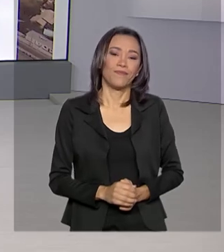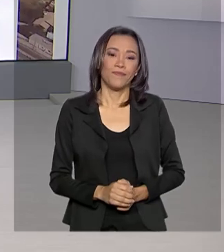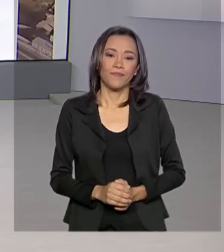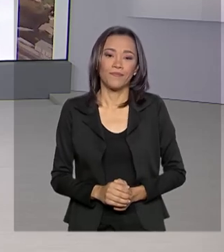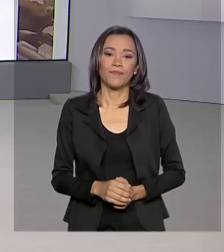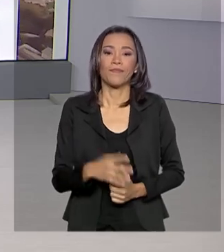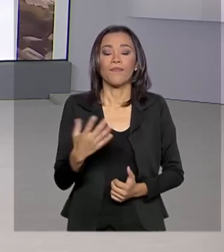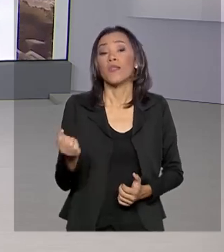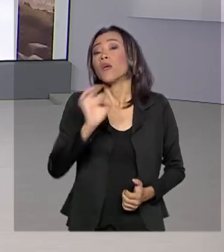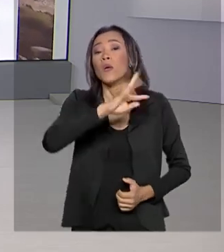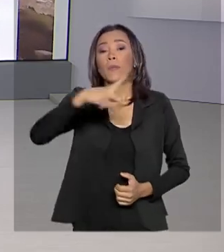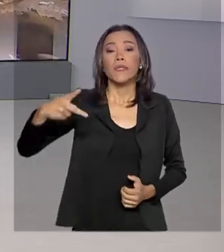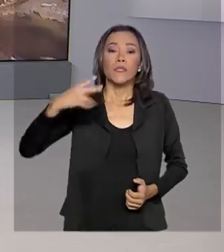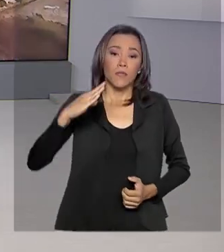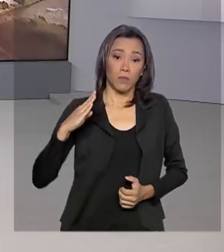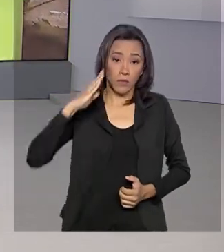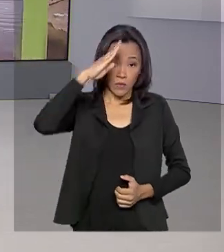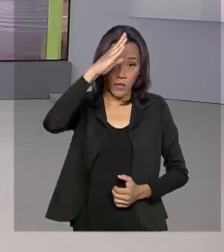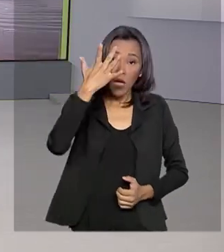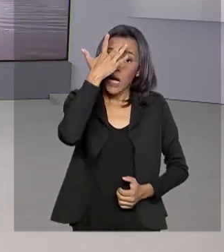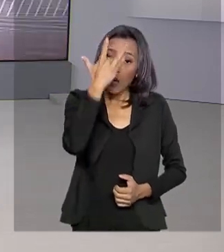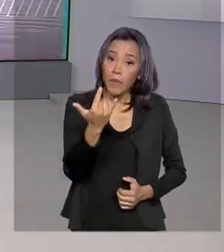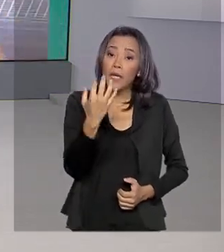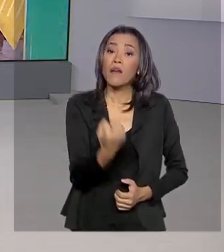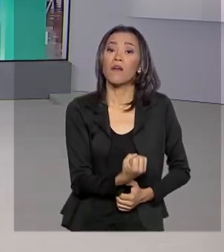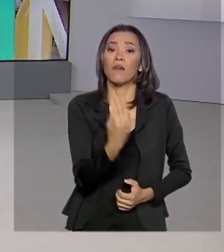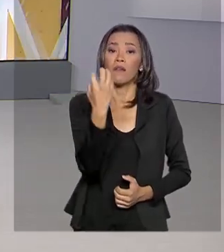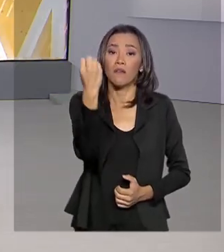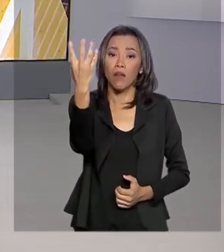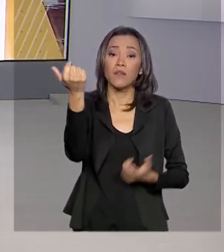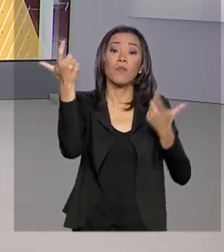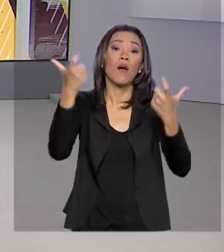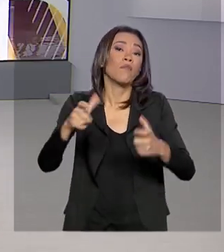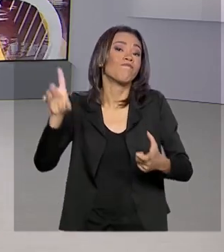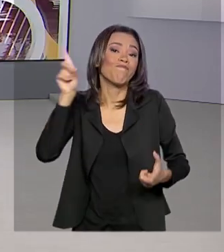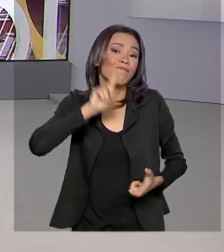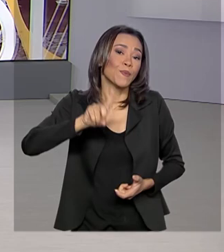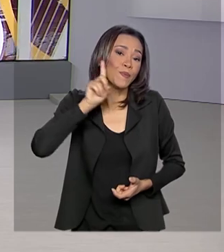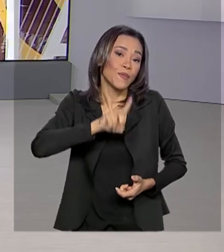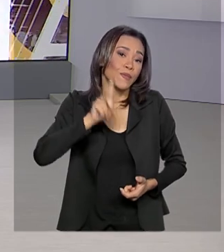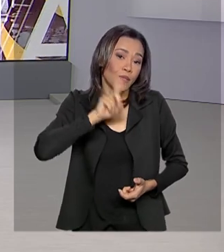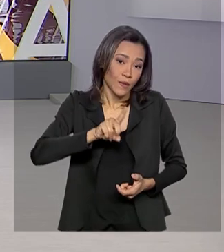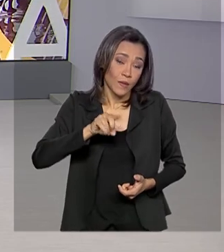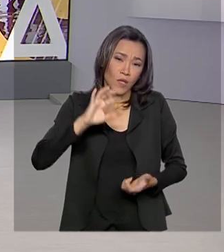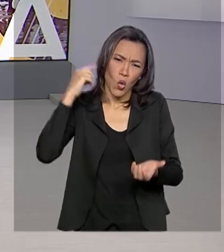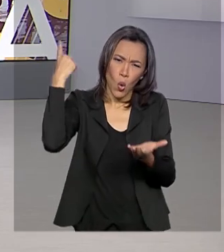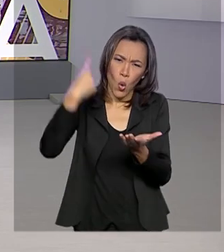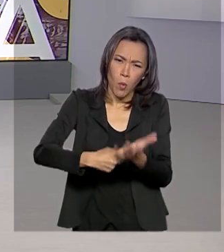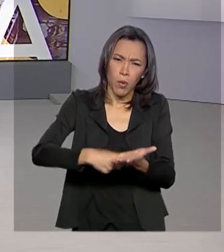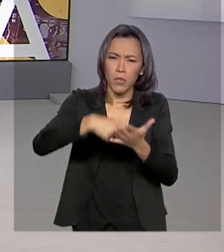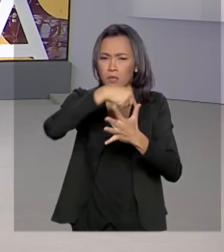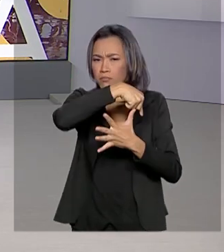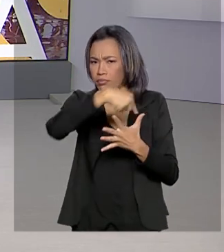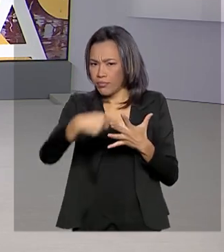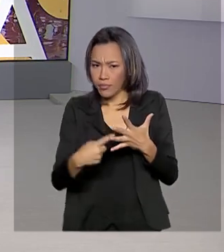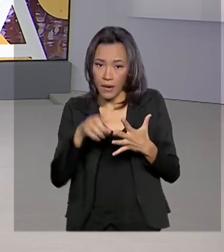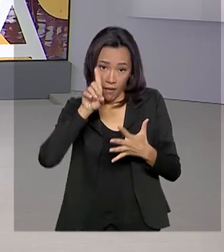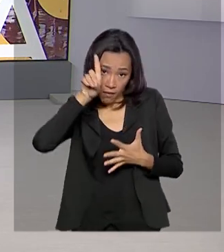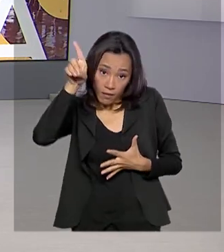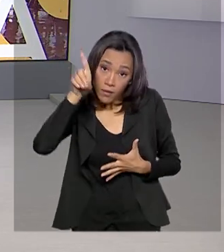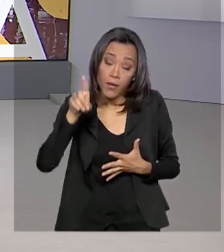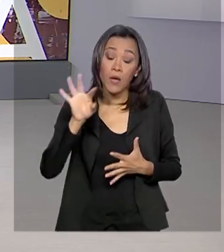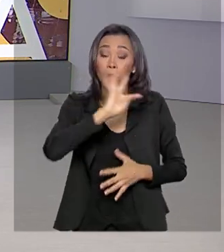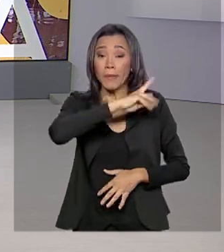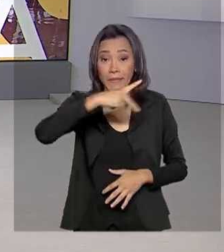O presidente Jair Bolsonaro embarca amanhã para a viagem oficial aos Estados Unidos. Entre os compromissos no estado da Flórida, o